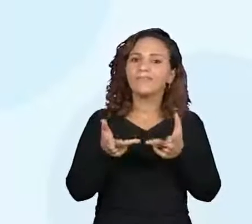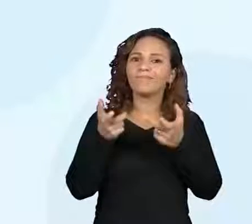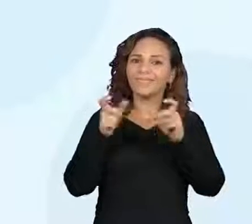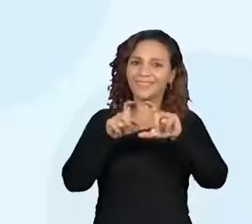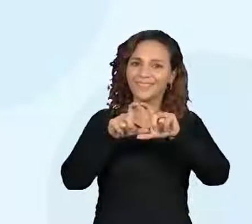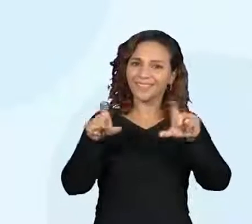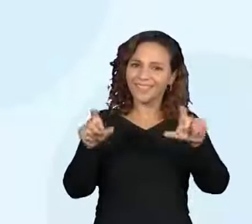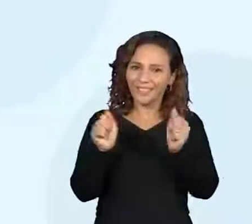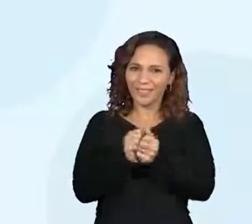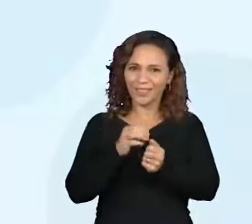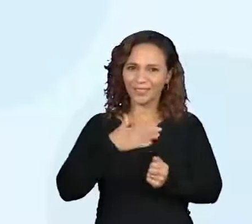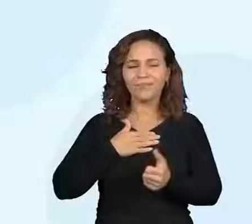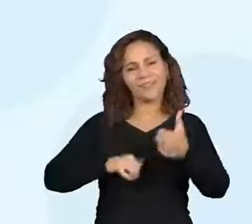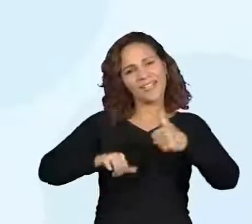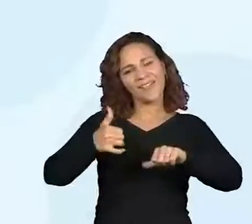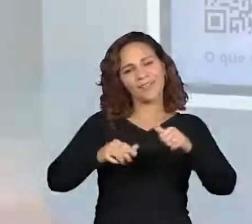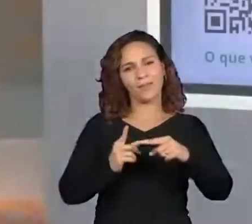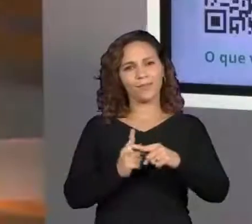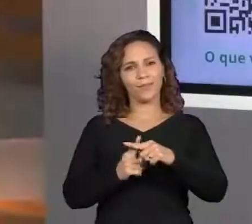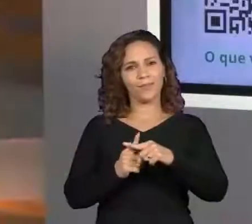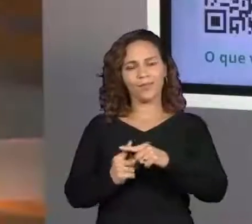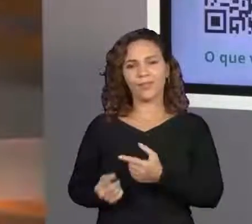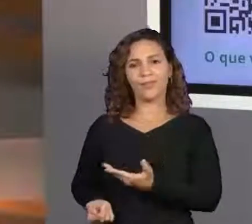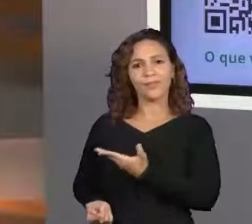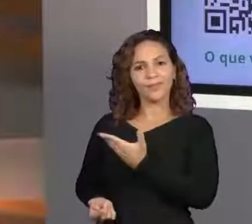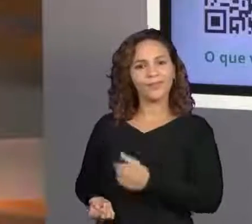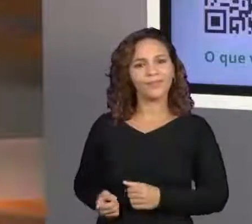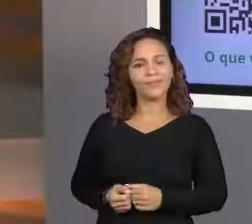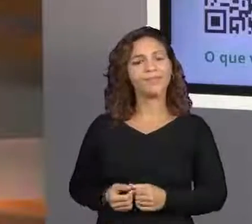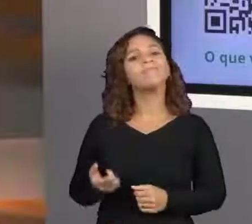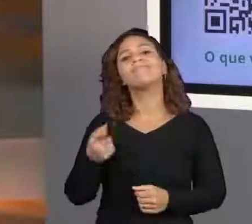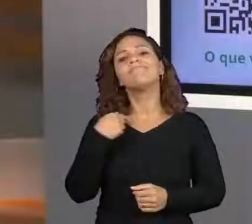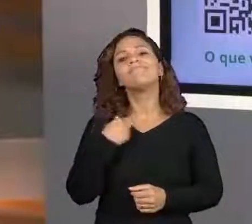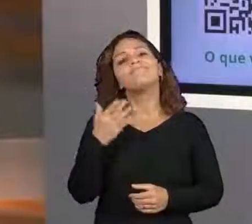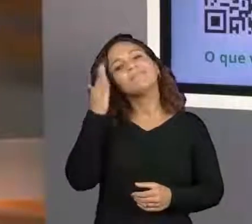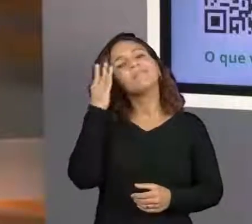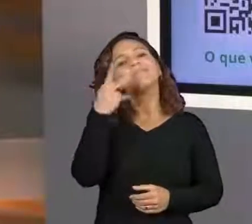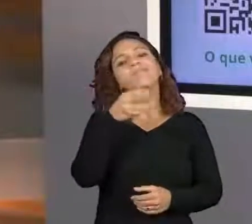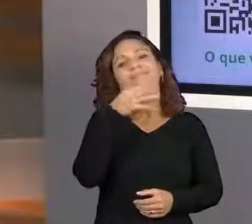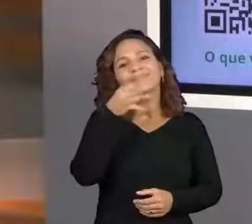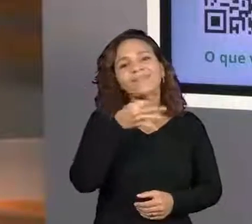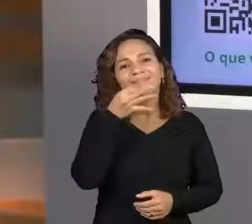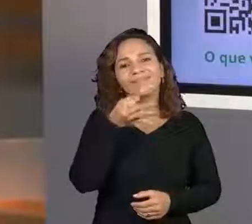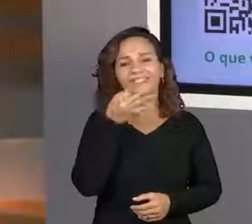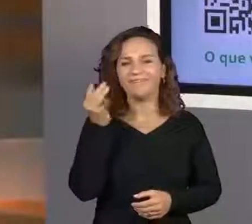junto com o professor, avalie aí positivamente, vamos amar aí receber a sua avaliação.